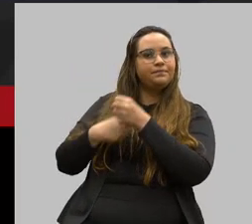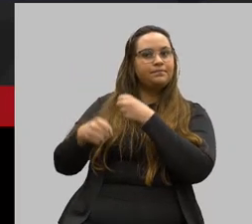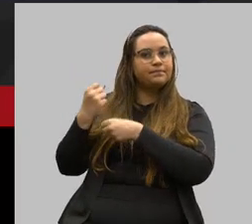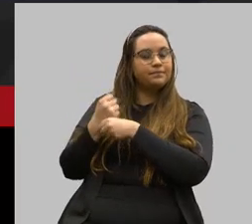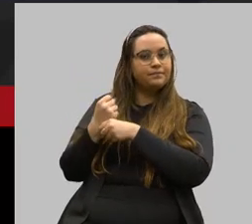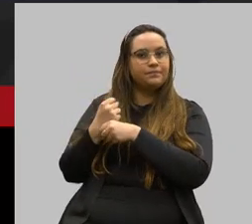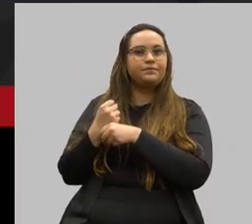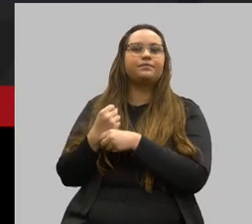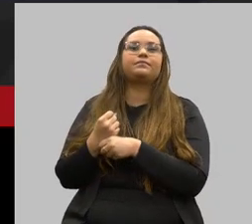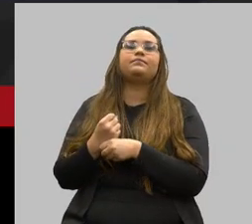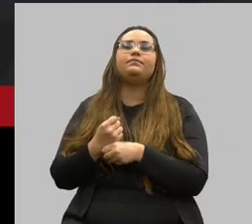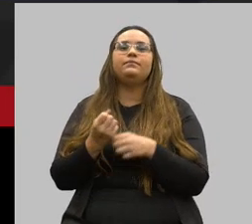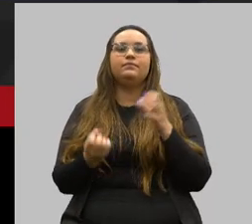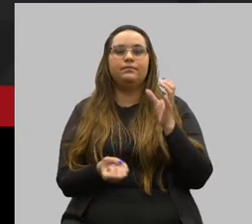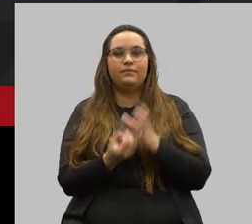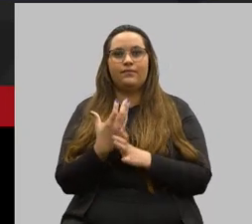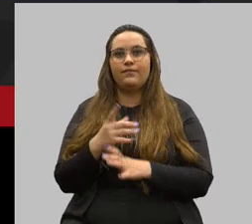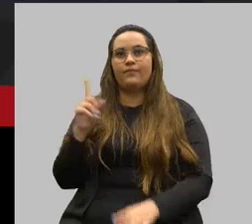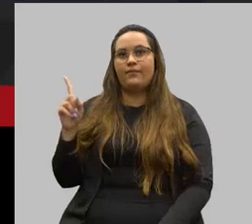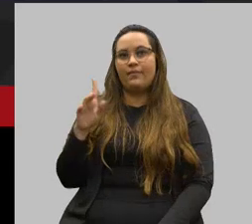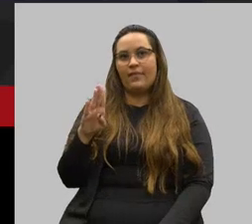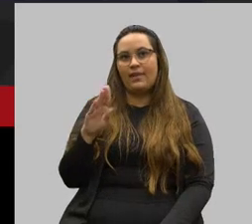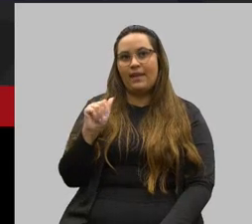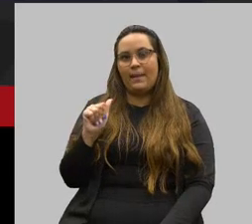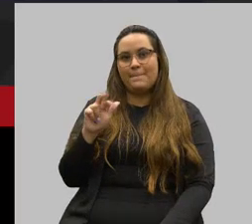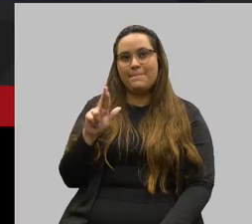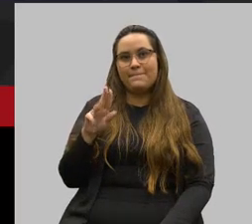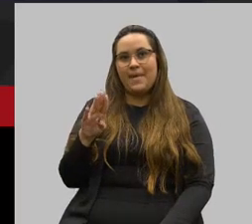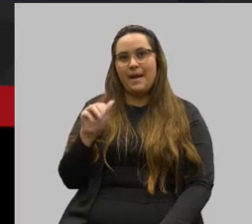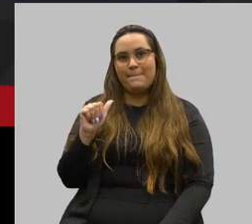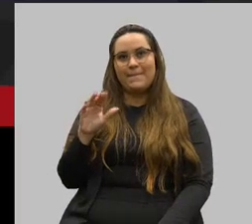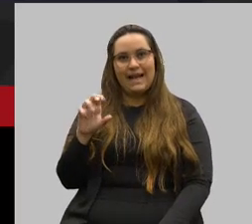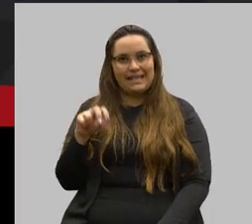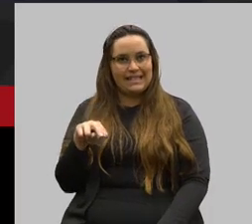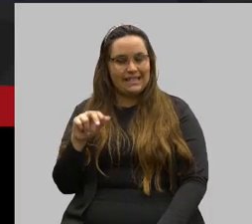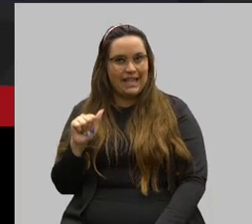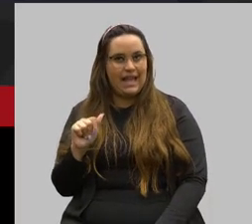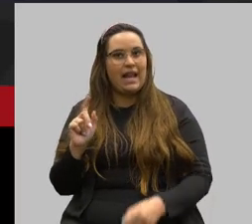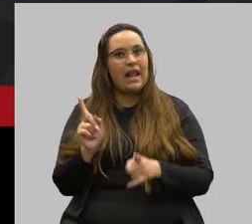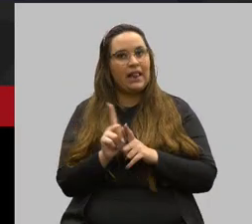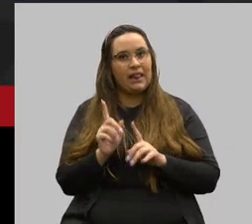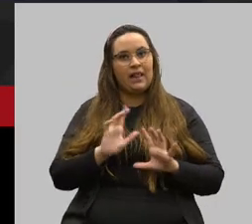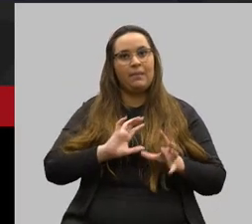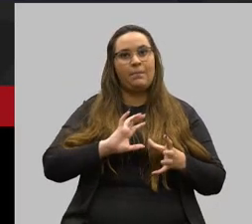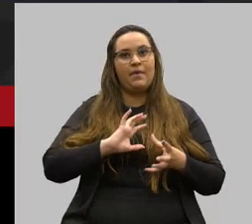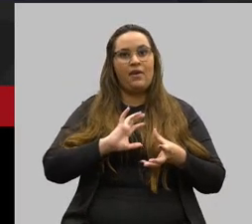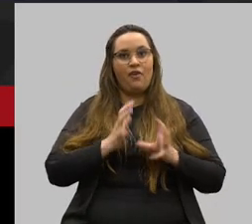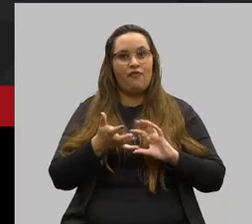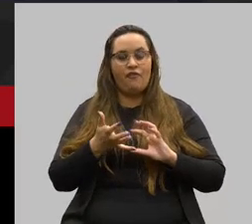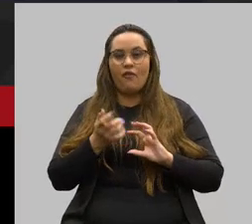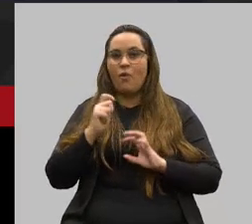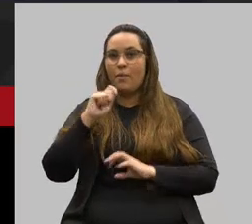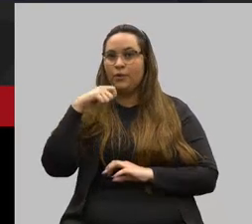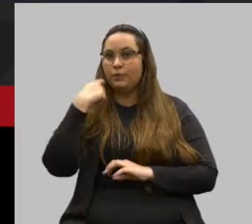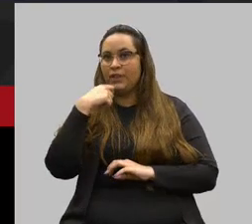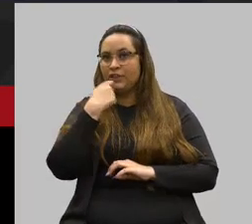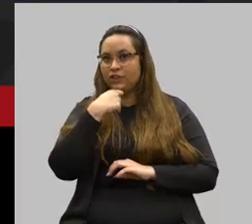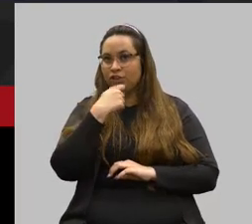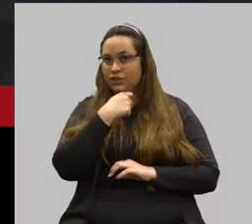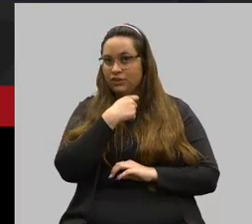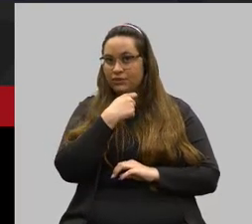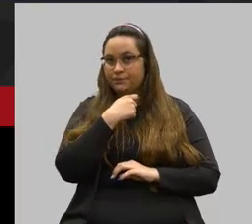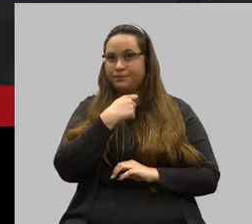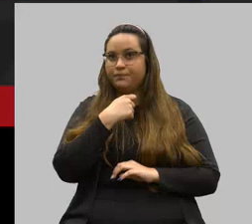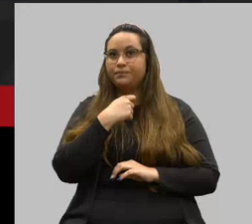biopsicosocial na Avenida Barbacena uma reforma e a reinauguração do um centro odontológico que nada perde